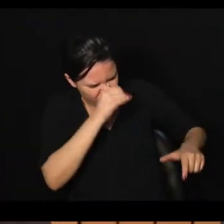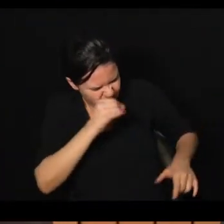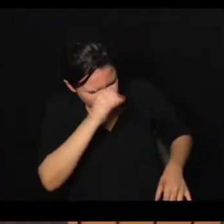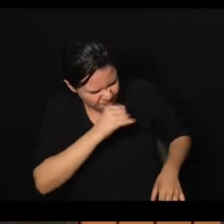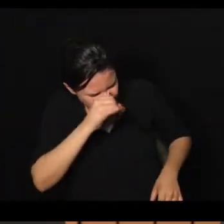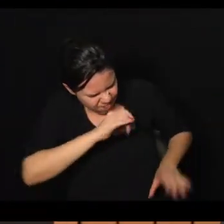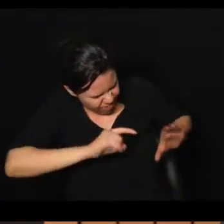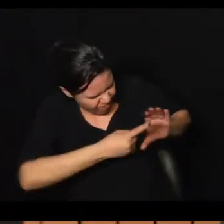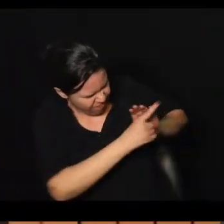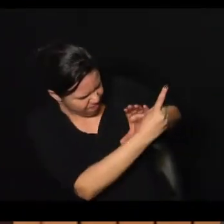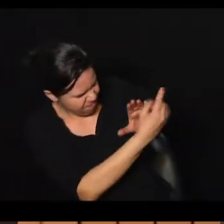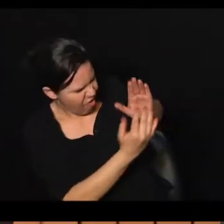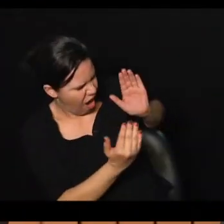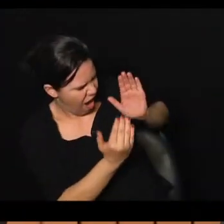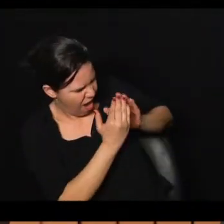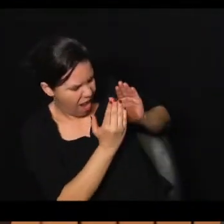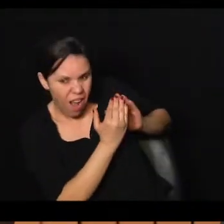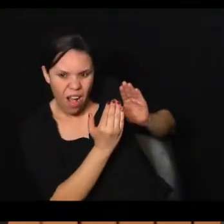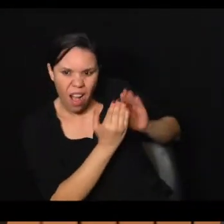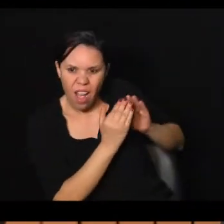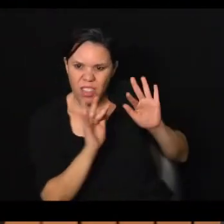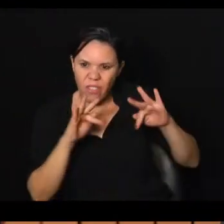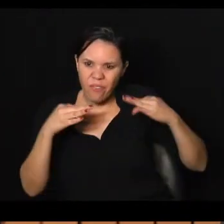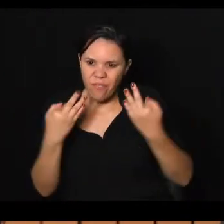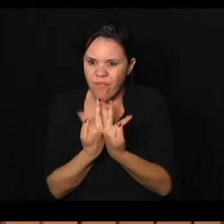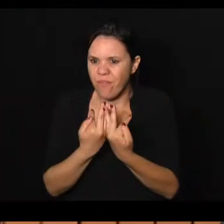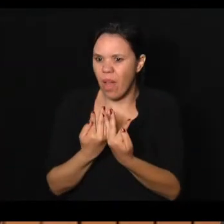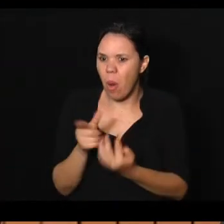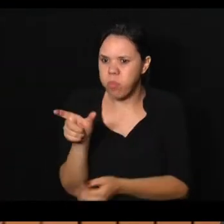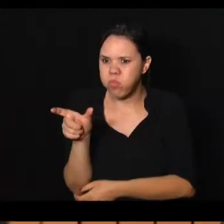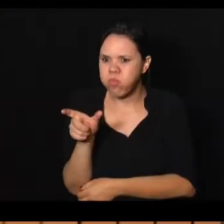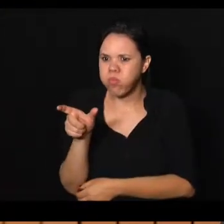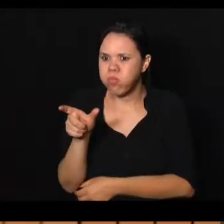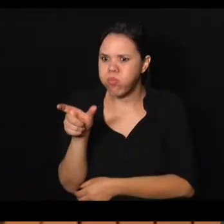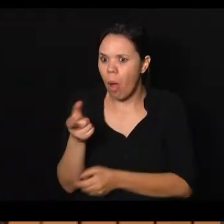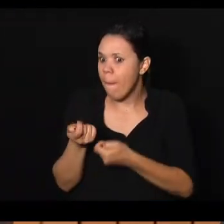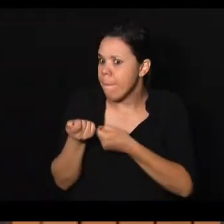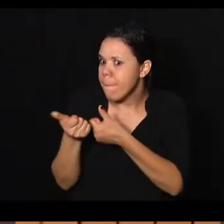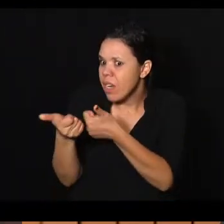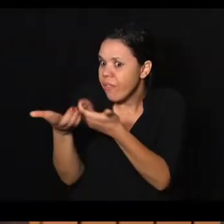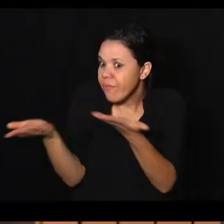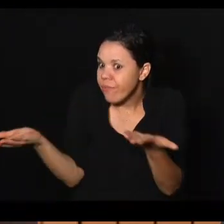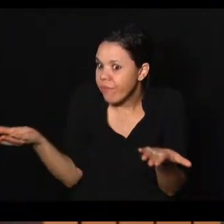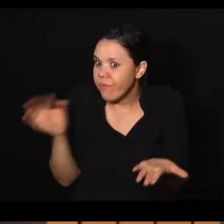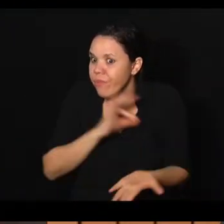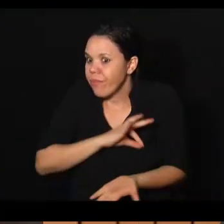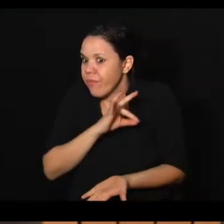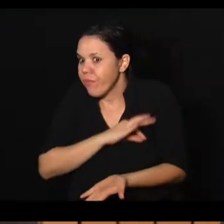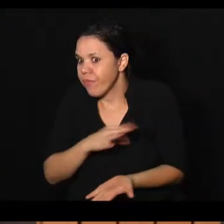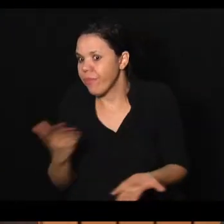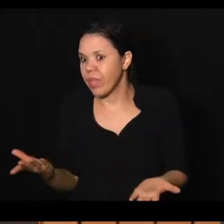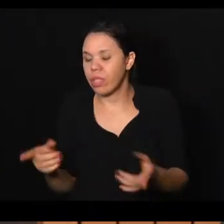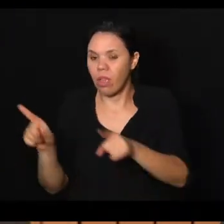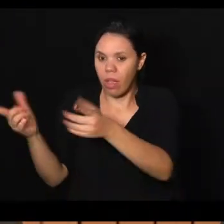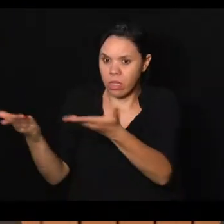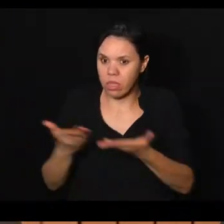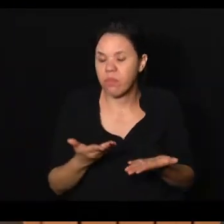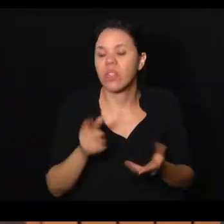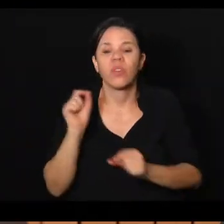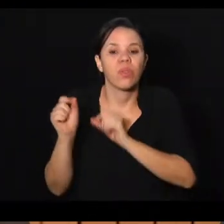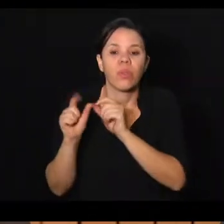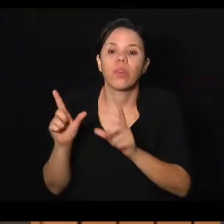casas e as famílias usando o cartão do benefício. Nós estamos recebendo no ministério,